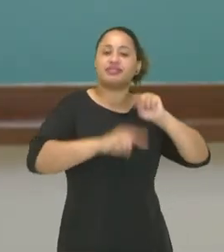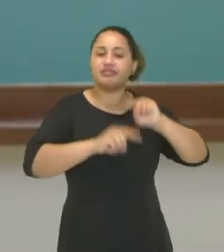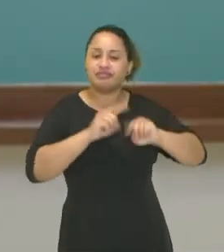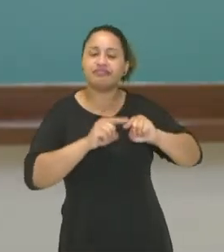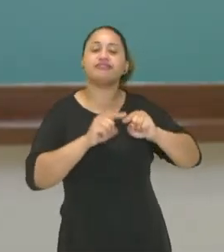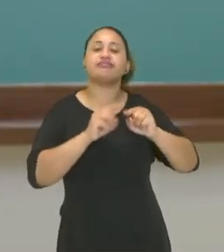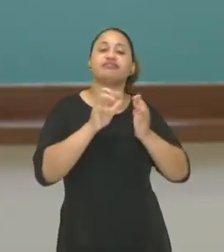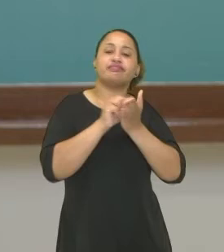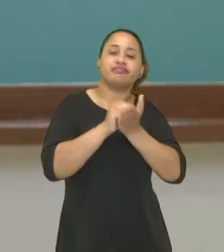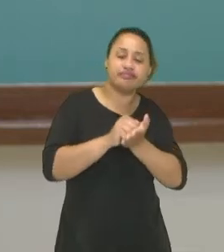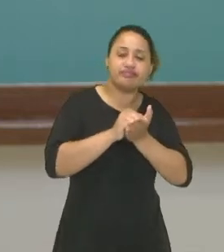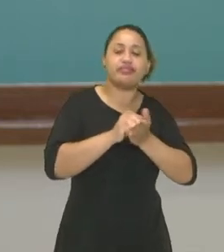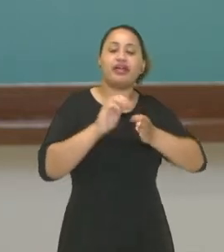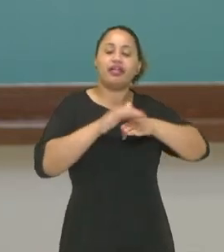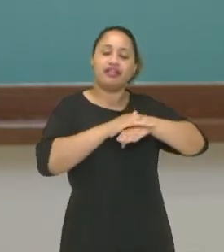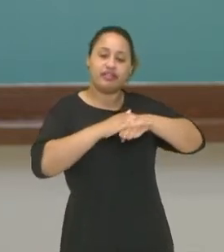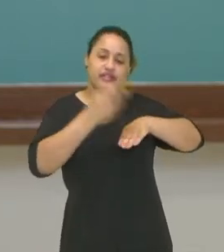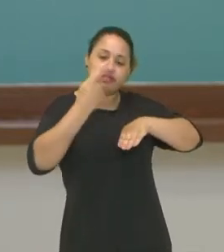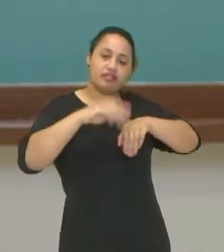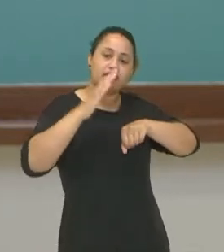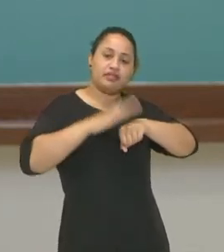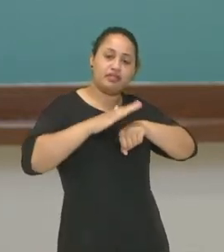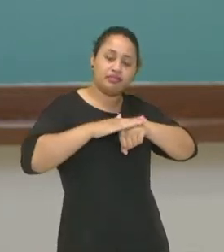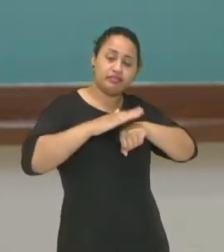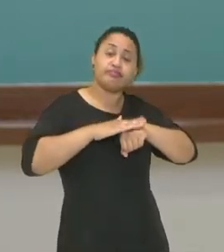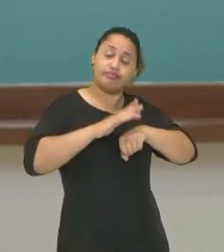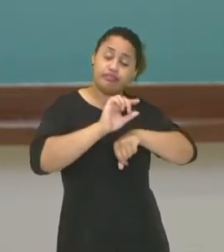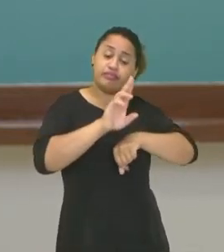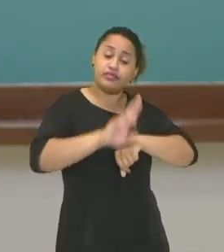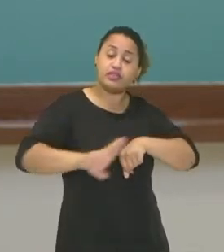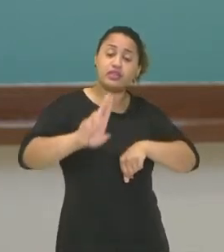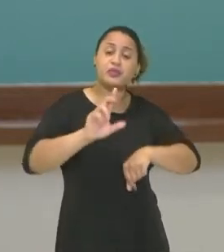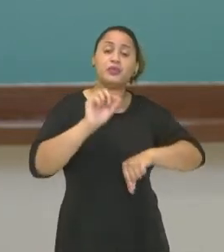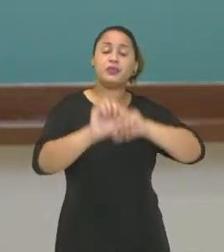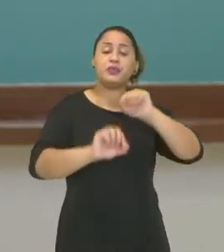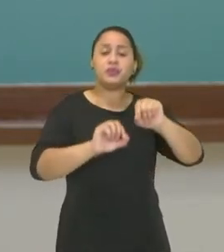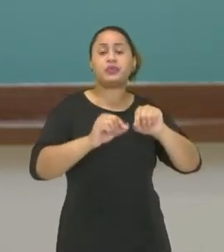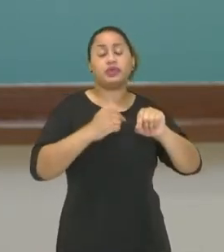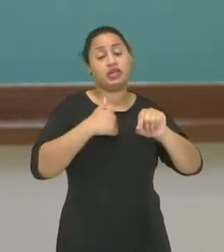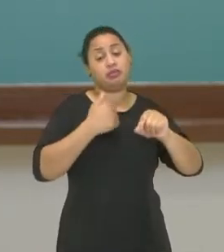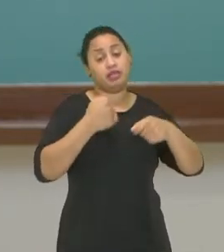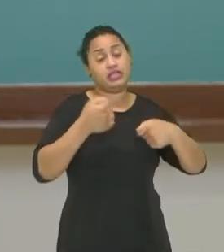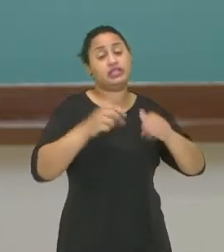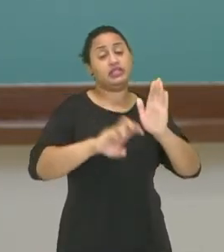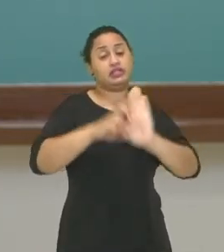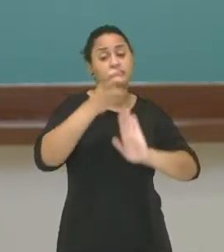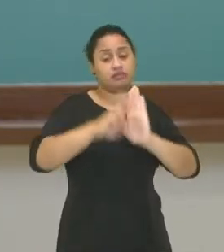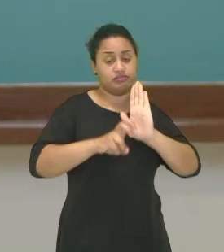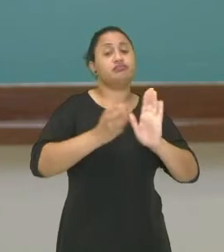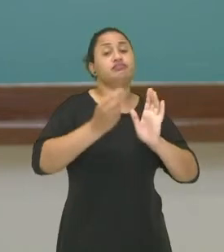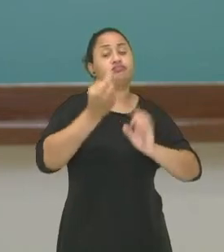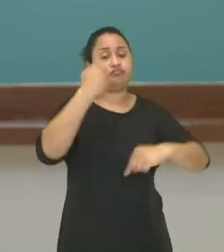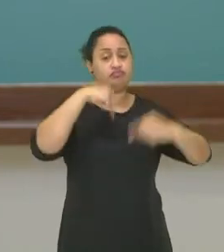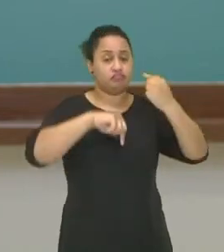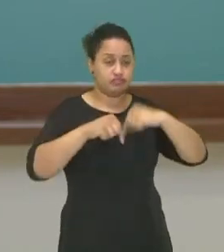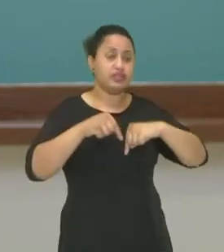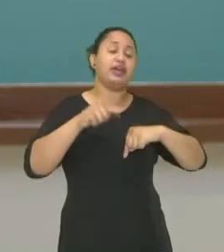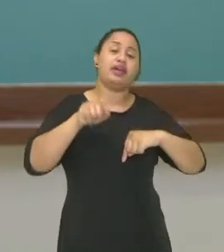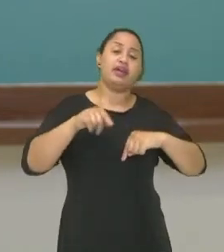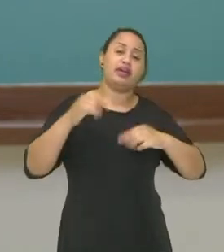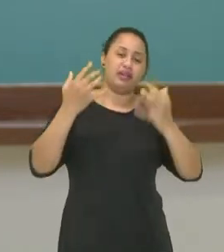matéria, em tecidos para ele, né? E esses tecidos utilizam uma certa energia metabólica que vai ser essencial para